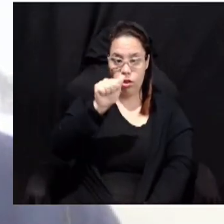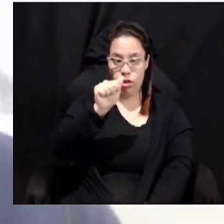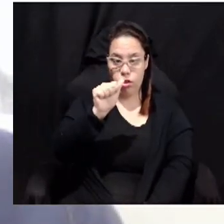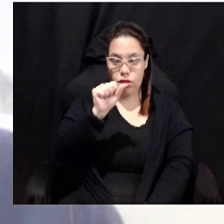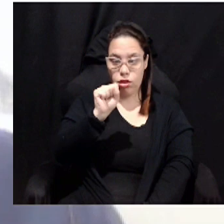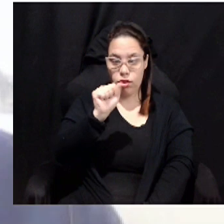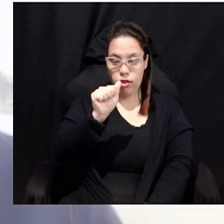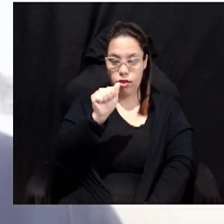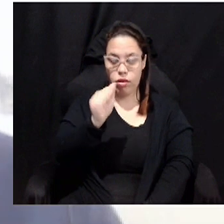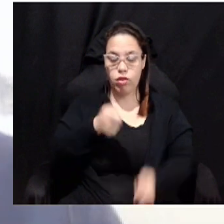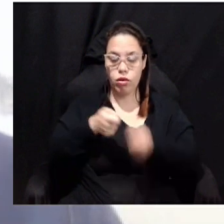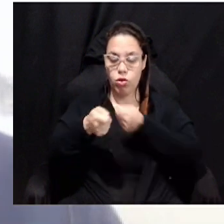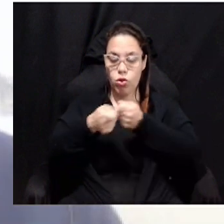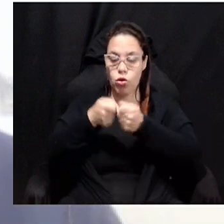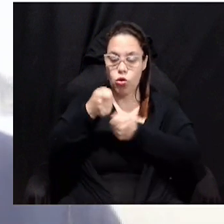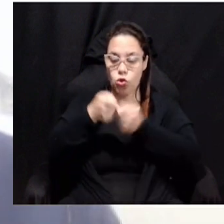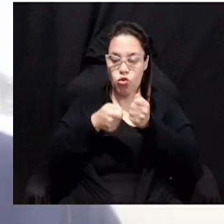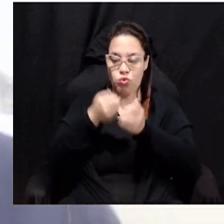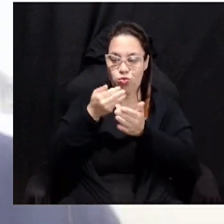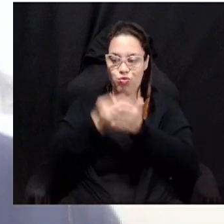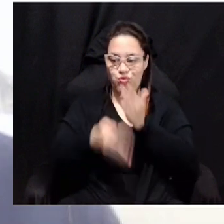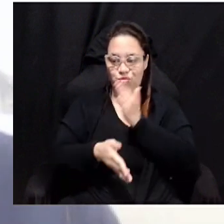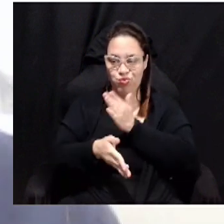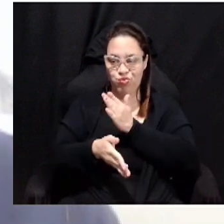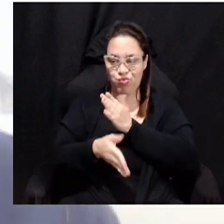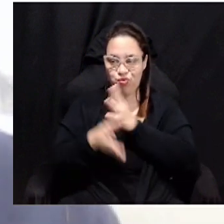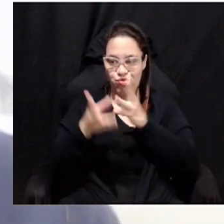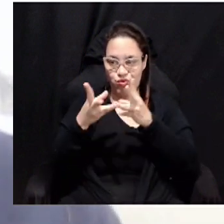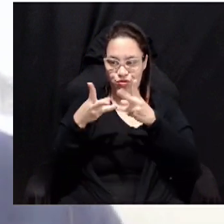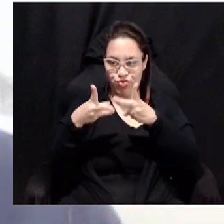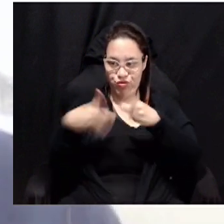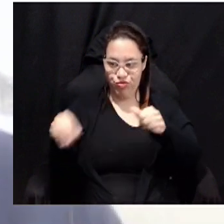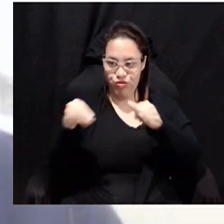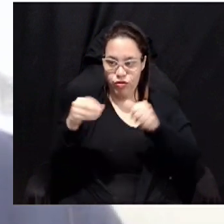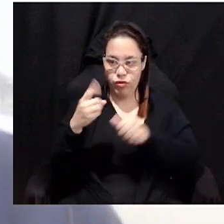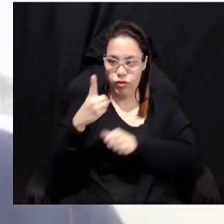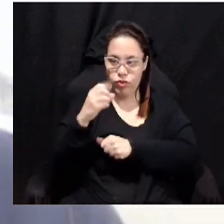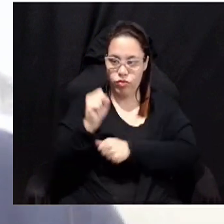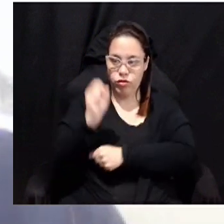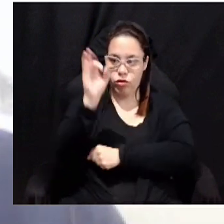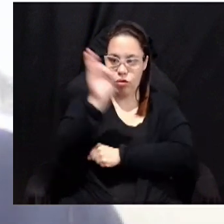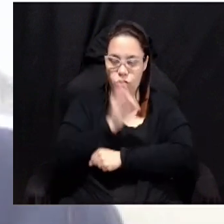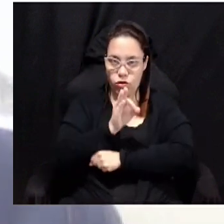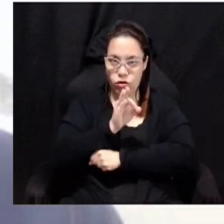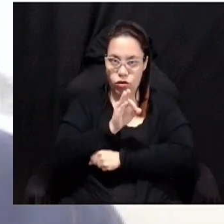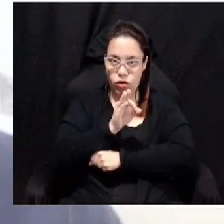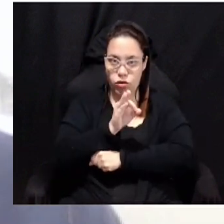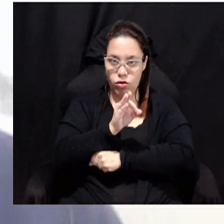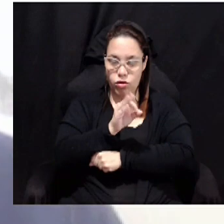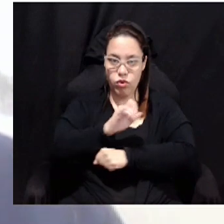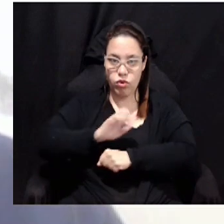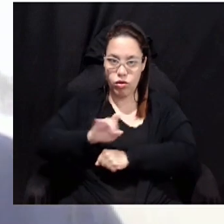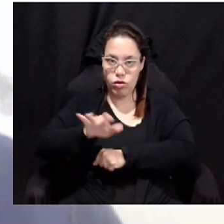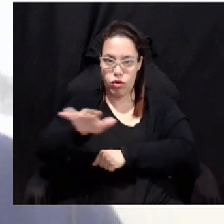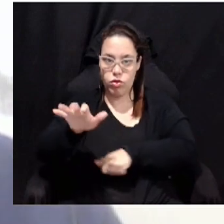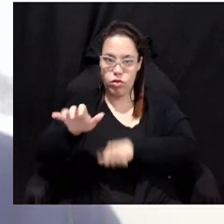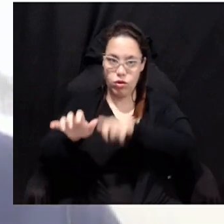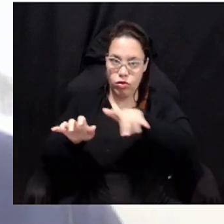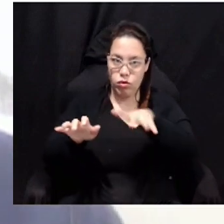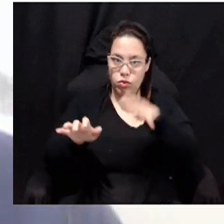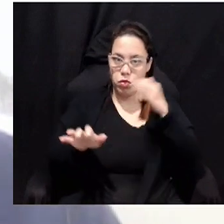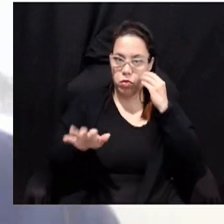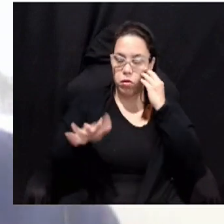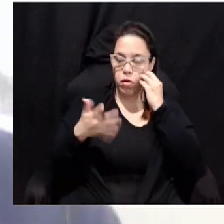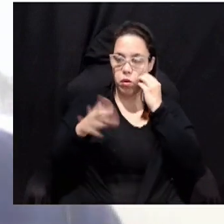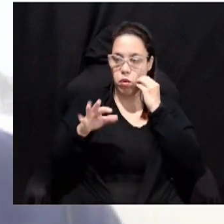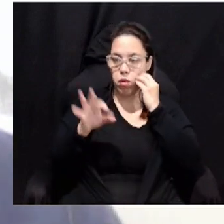de perdas. Hoje estamos com perdas com 18% nas perdas na distribuição, sendo que a média nacional está em